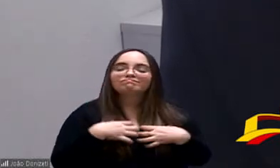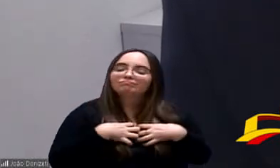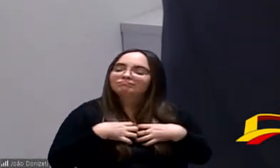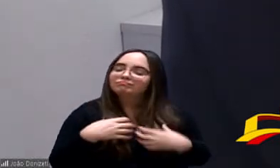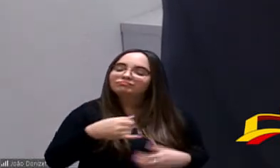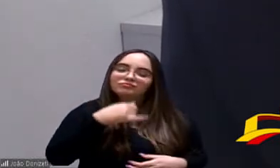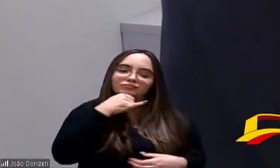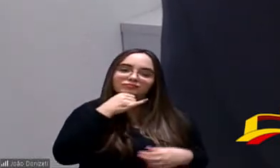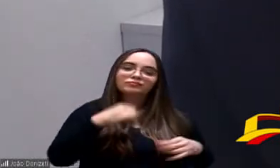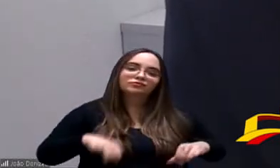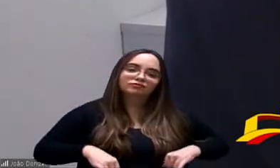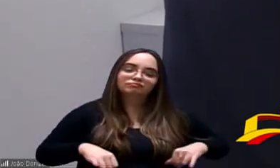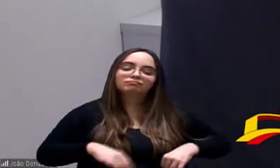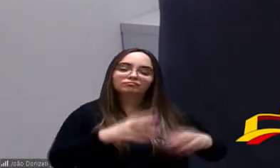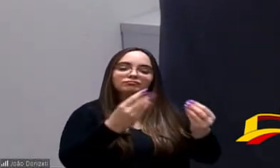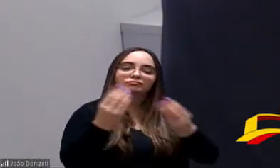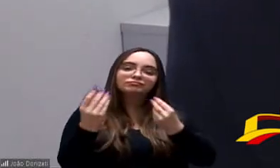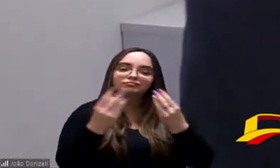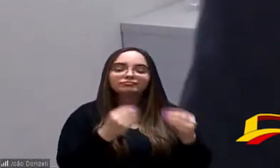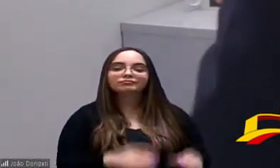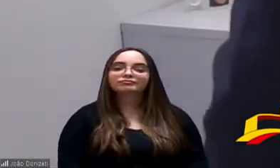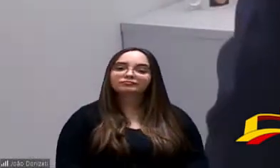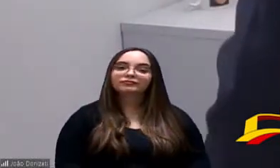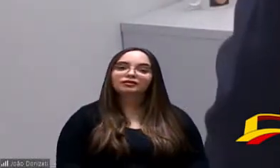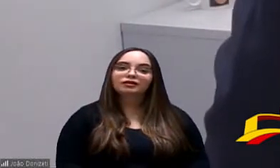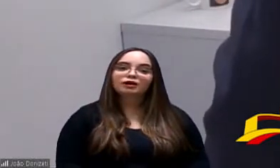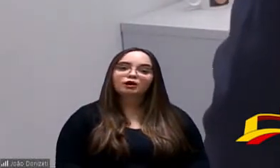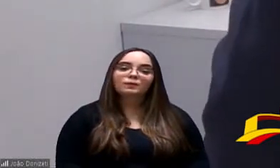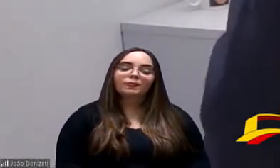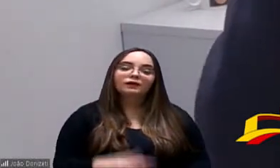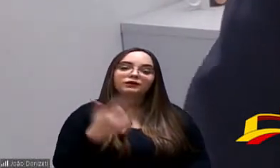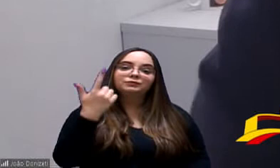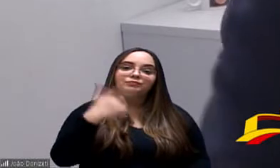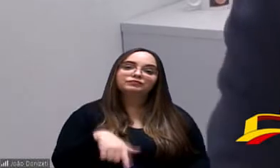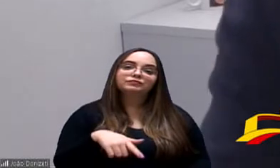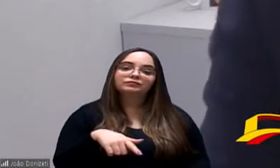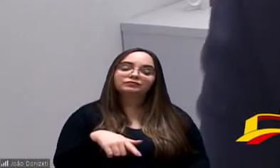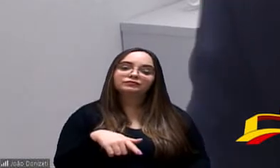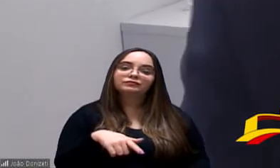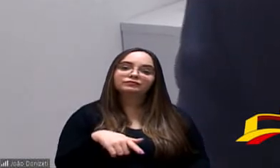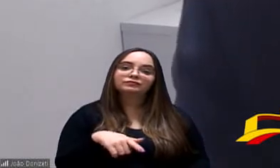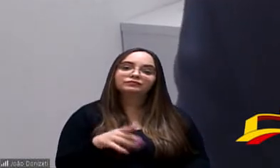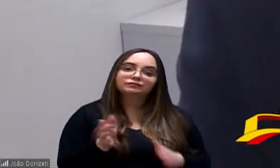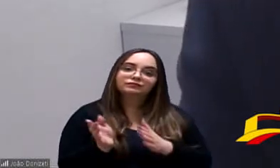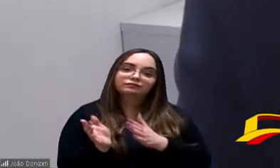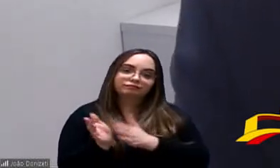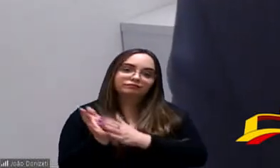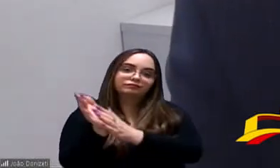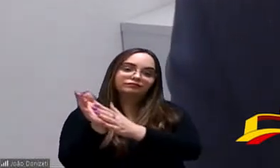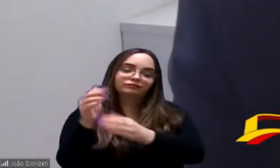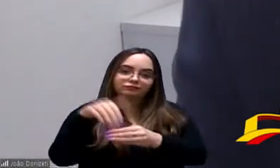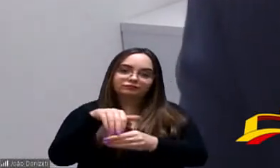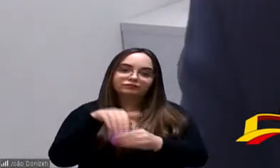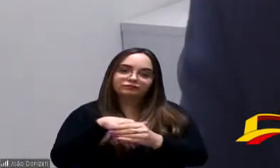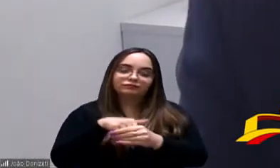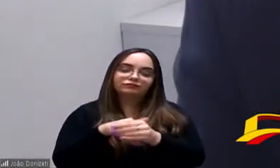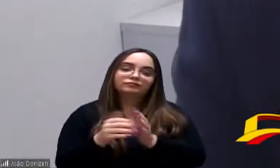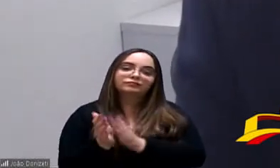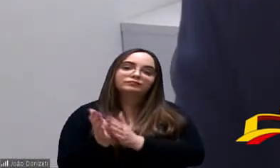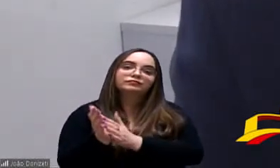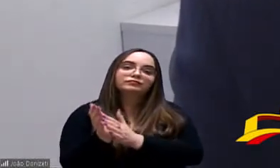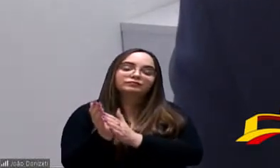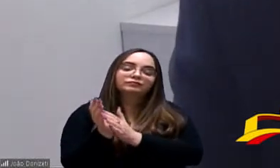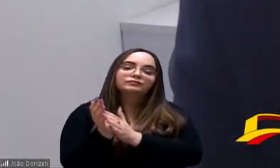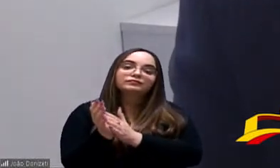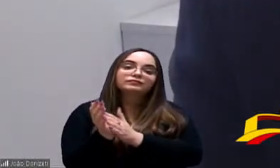tantos familiares, senhor presidente. Gostaria também de fazer um voto de congratulações, senhor presidente. Voto